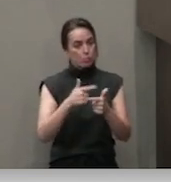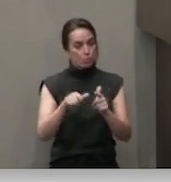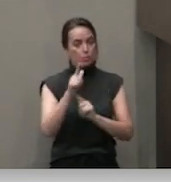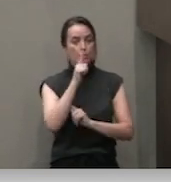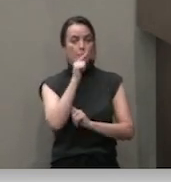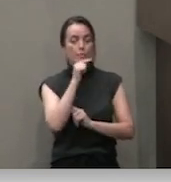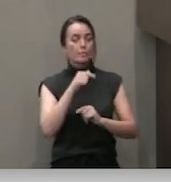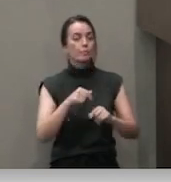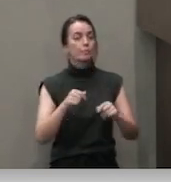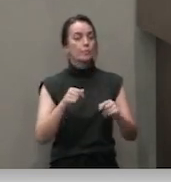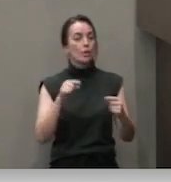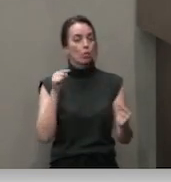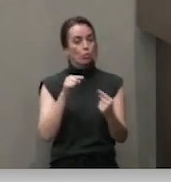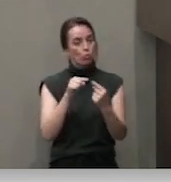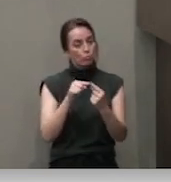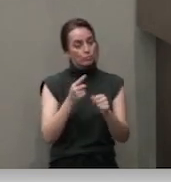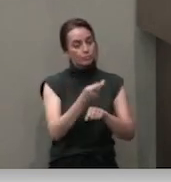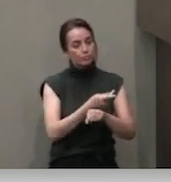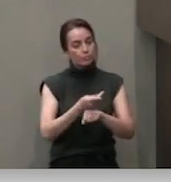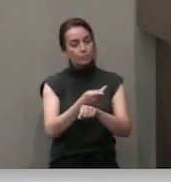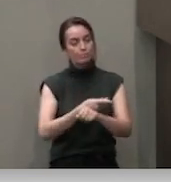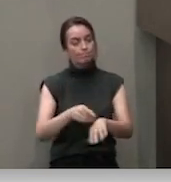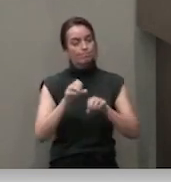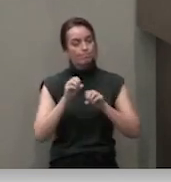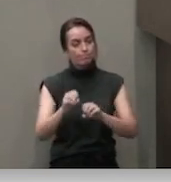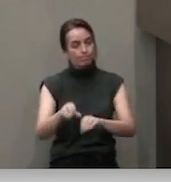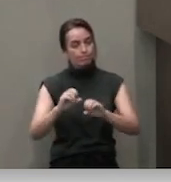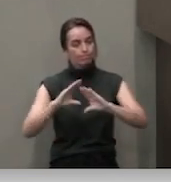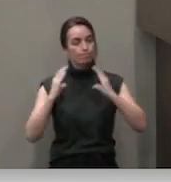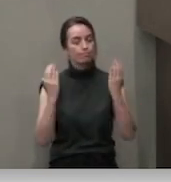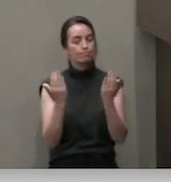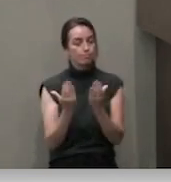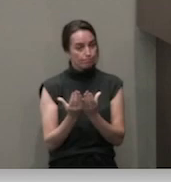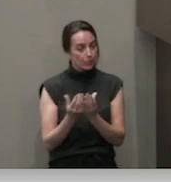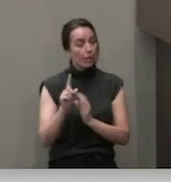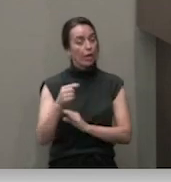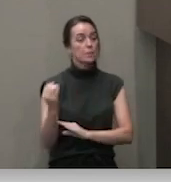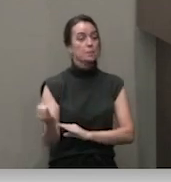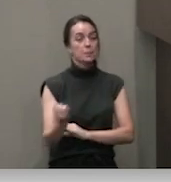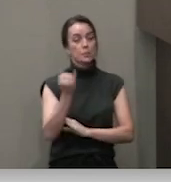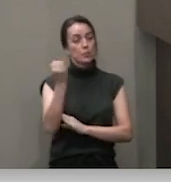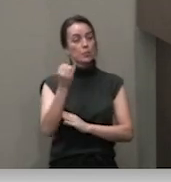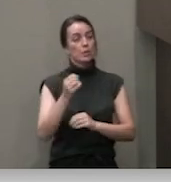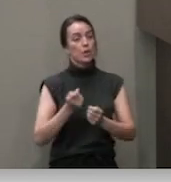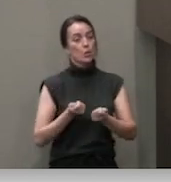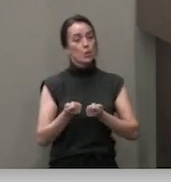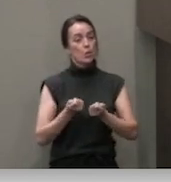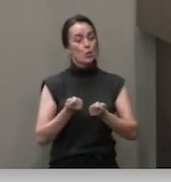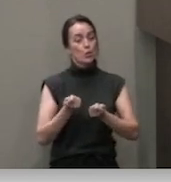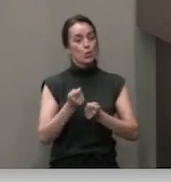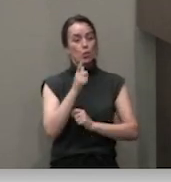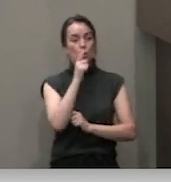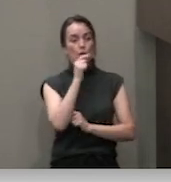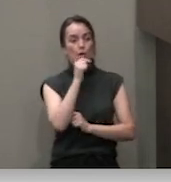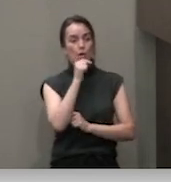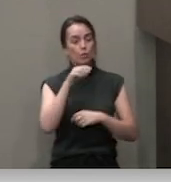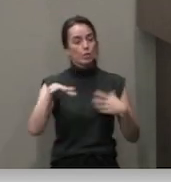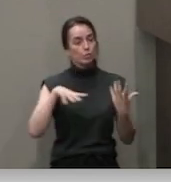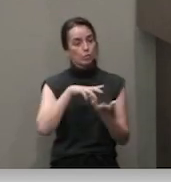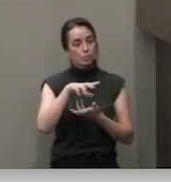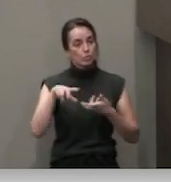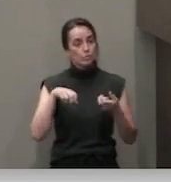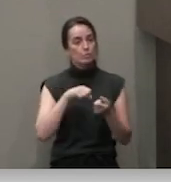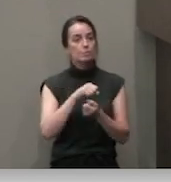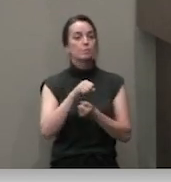buscando educar a comunidade sobre a importância do uso racional e sustentável dos